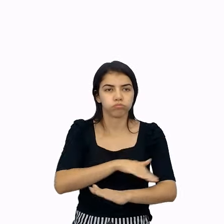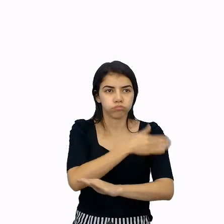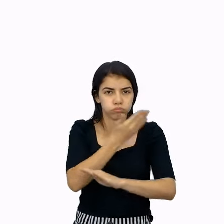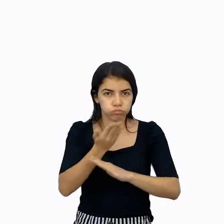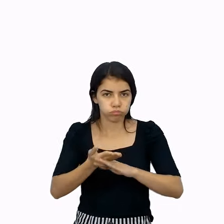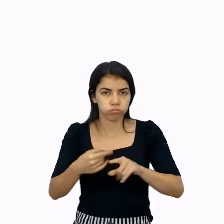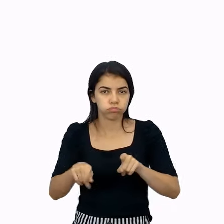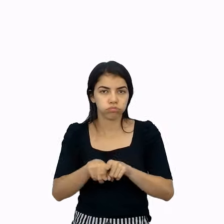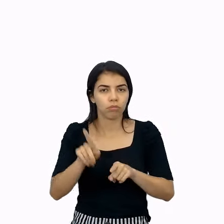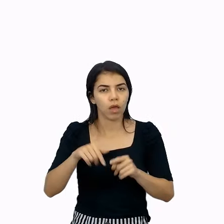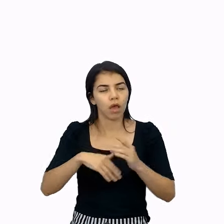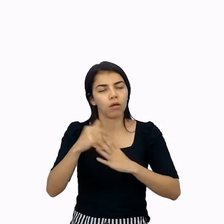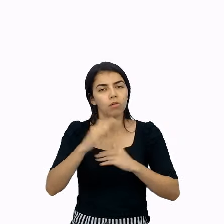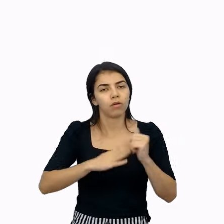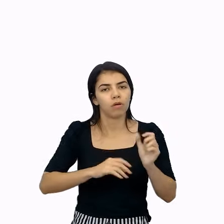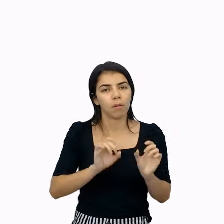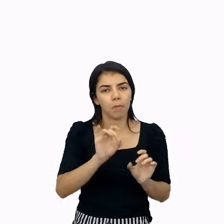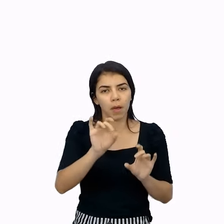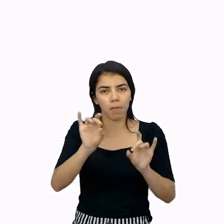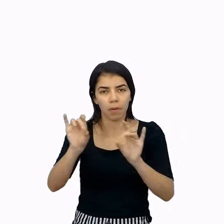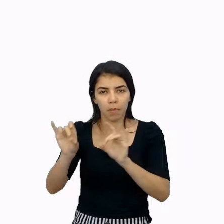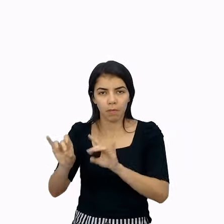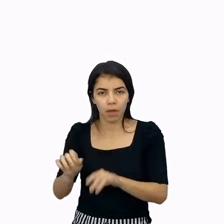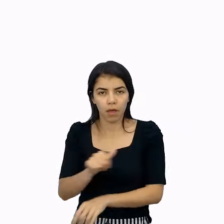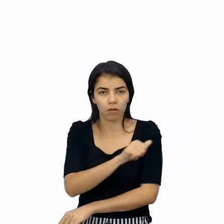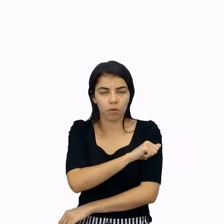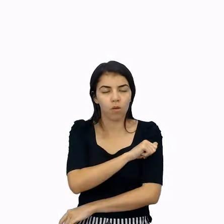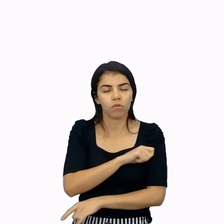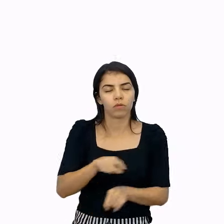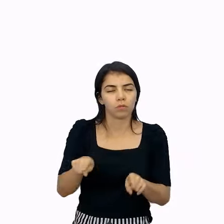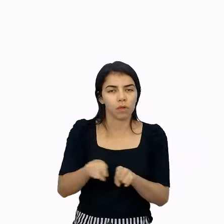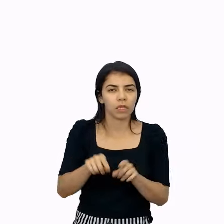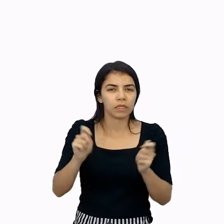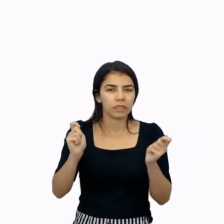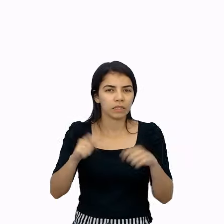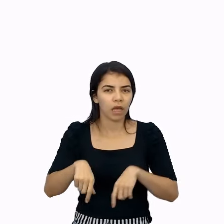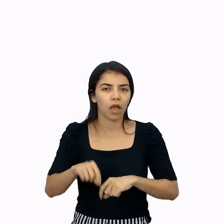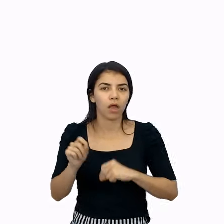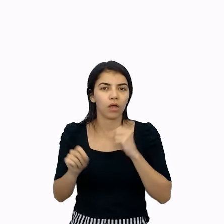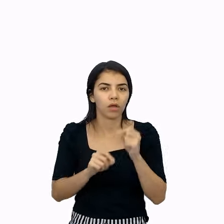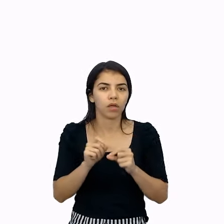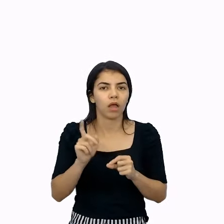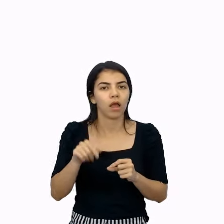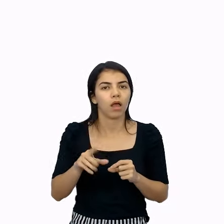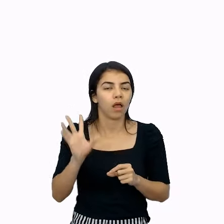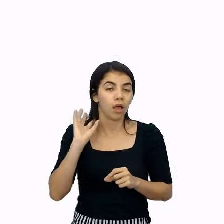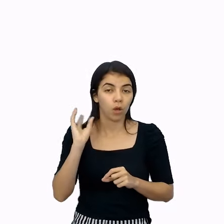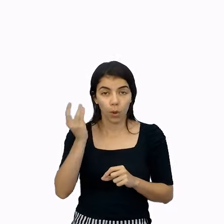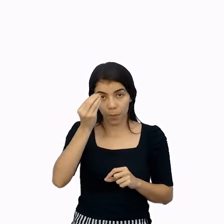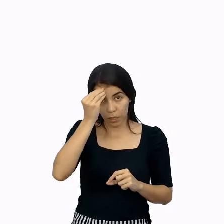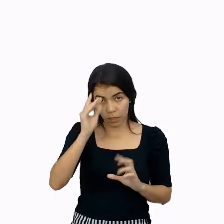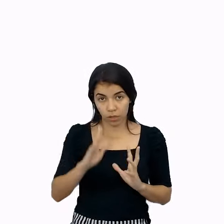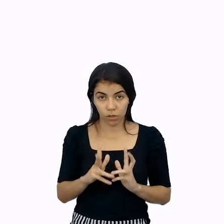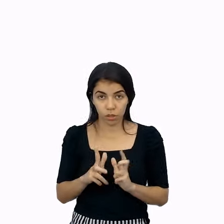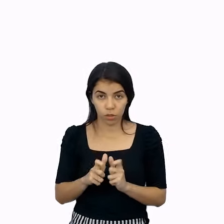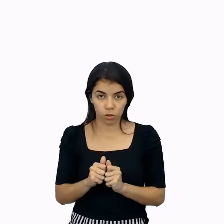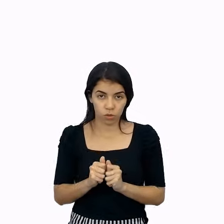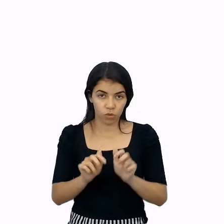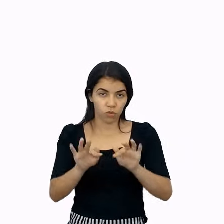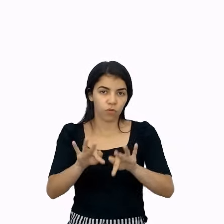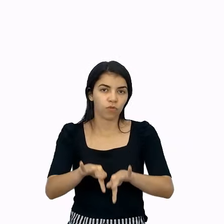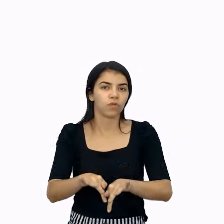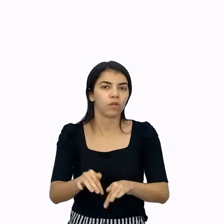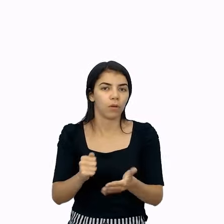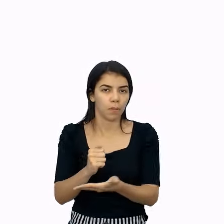do desenvolvimento de cada estudante a tempo de assegurar a todos as competências gerais ao final da